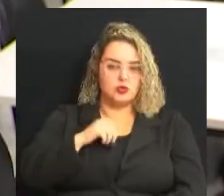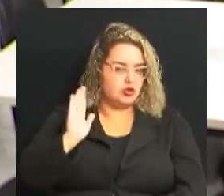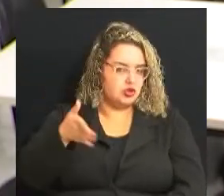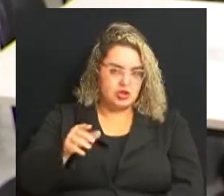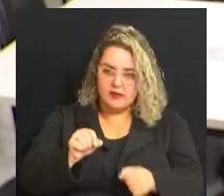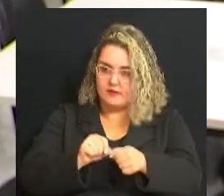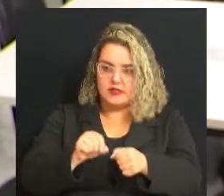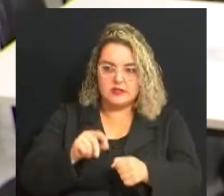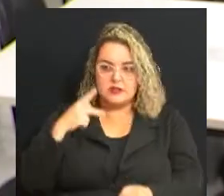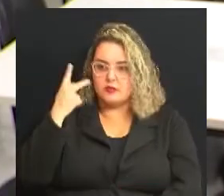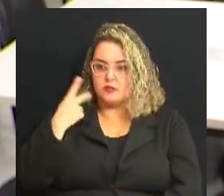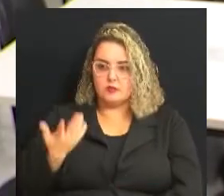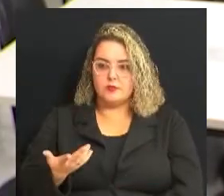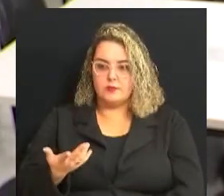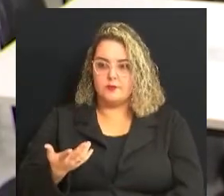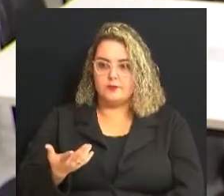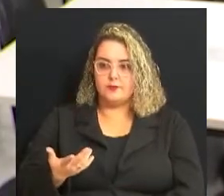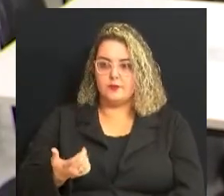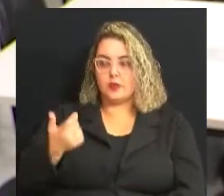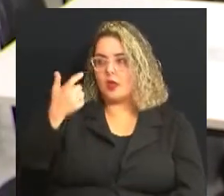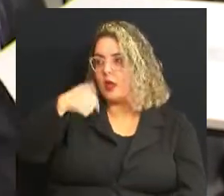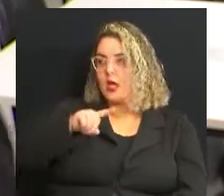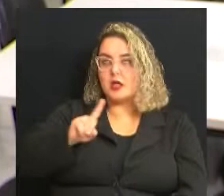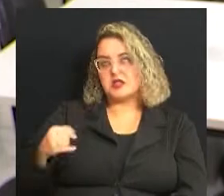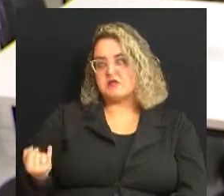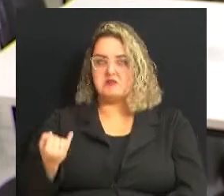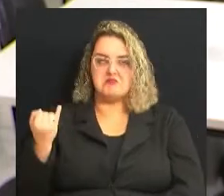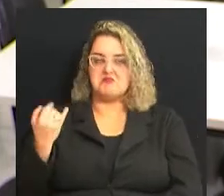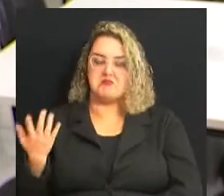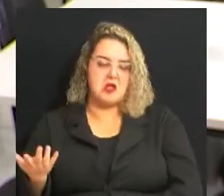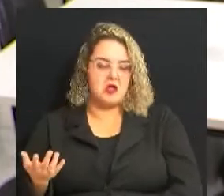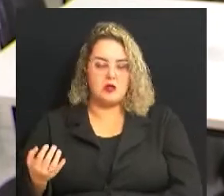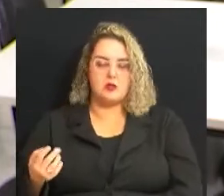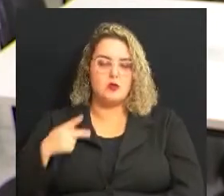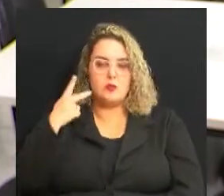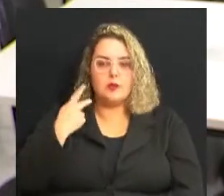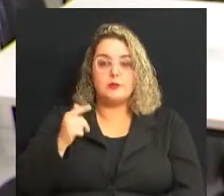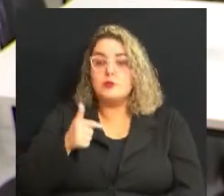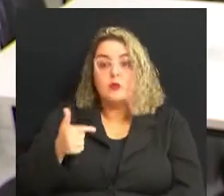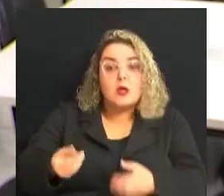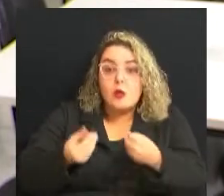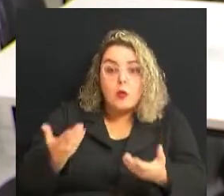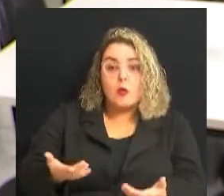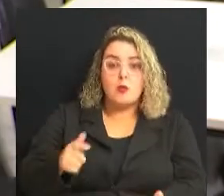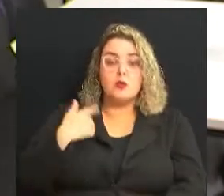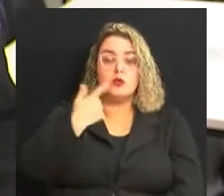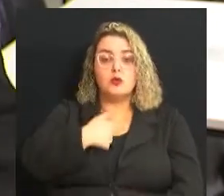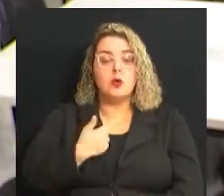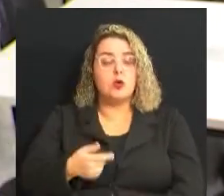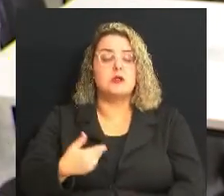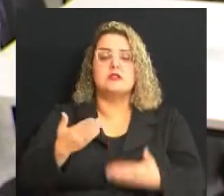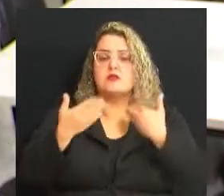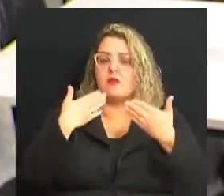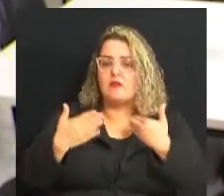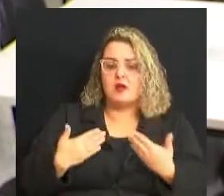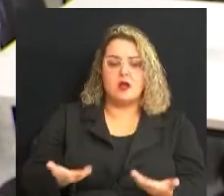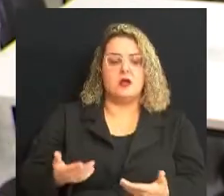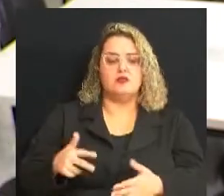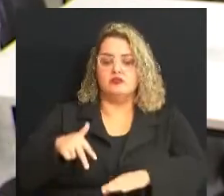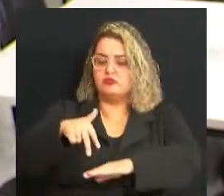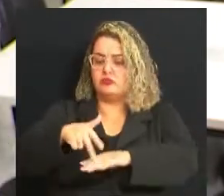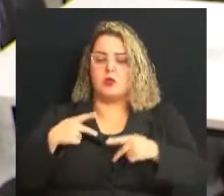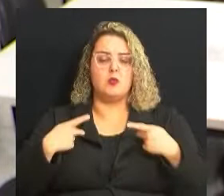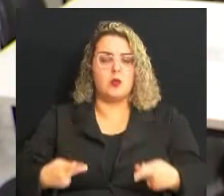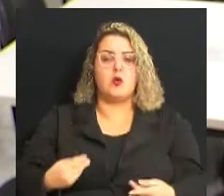dia nós já fazemos política então assim aí eu não me importo com política não tem essa possibilidade nós fazemos das